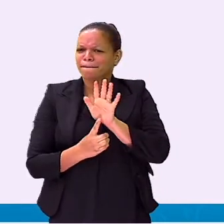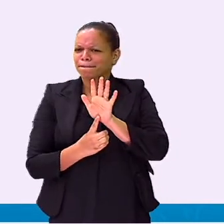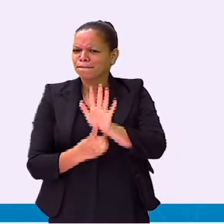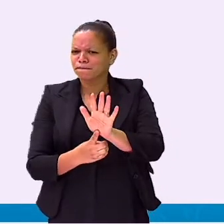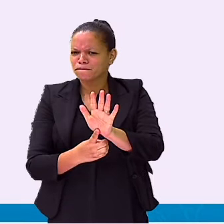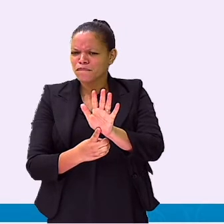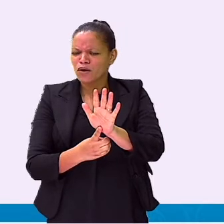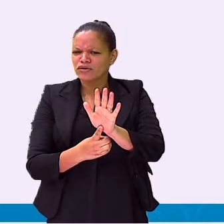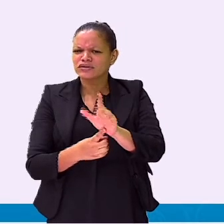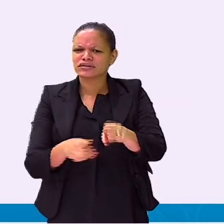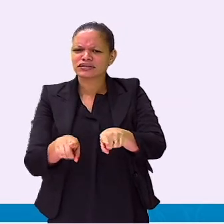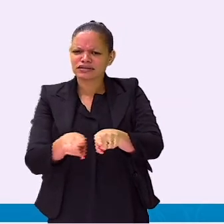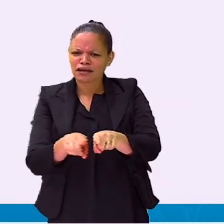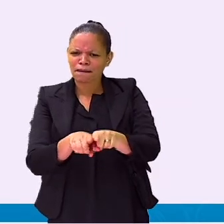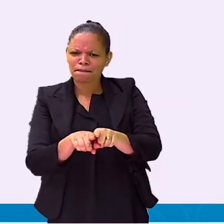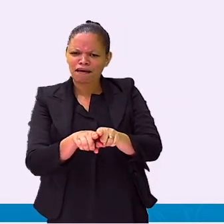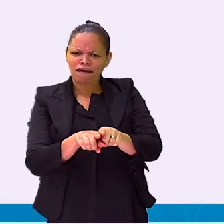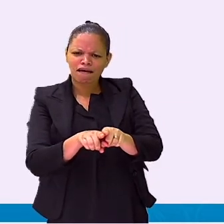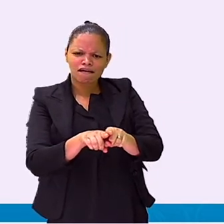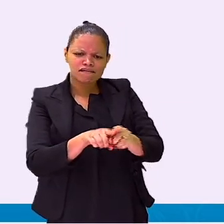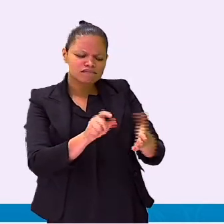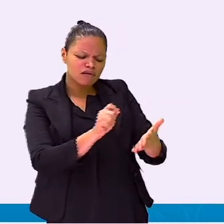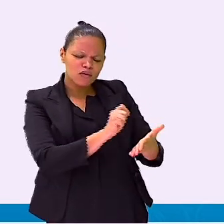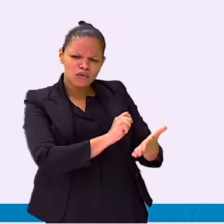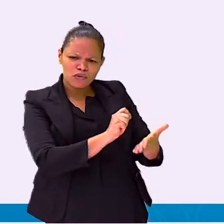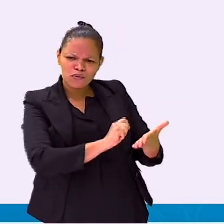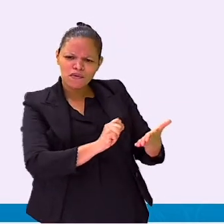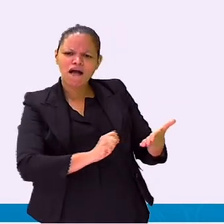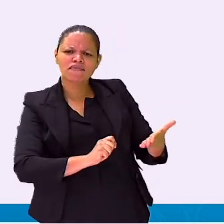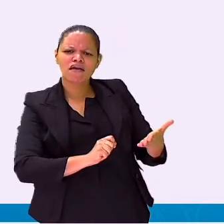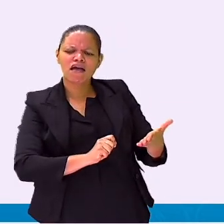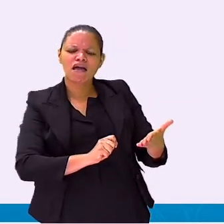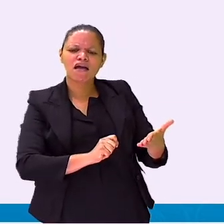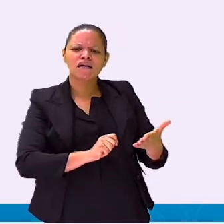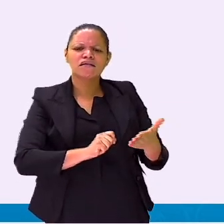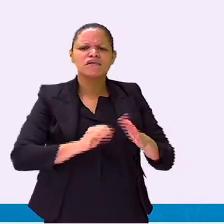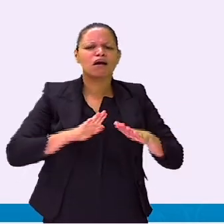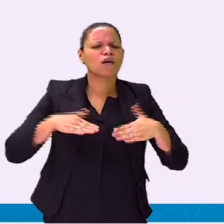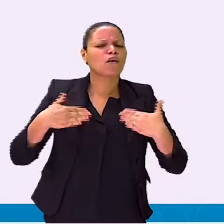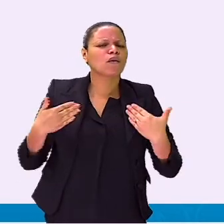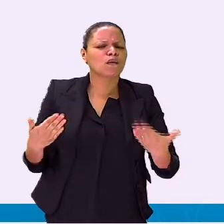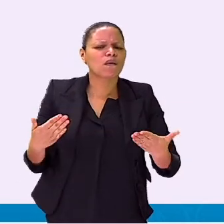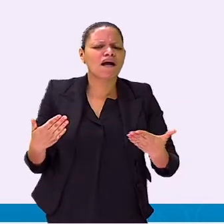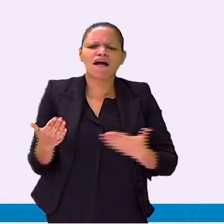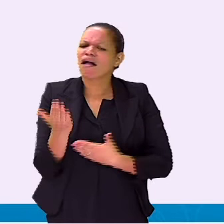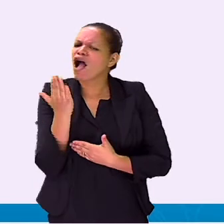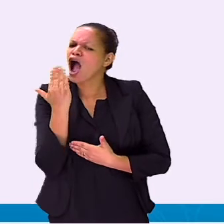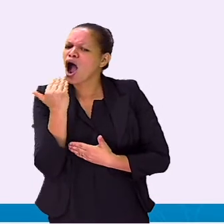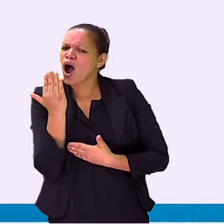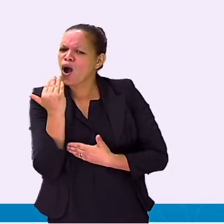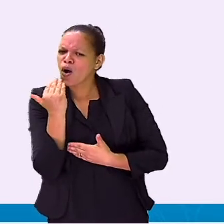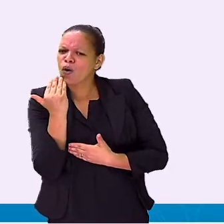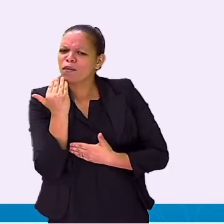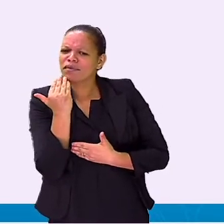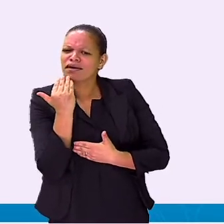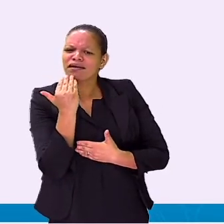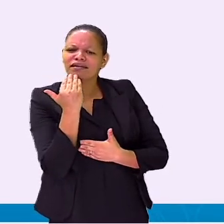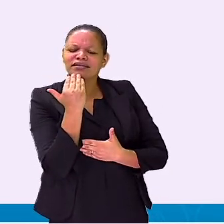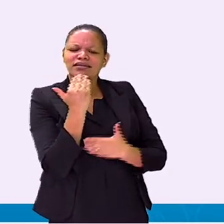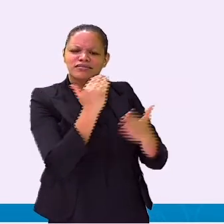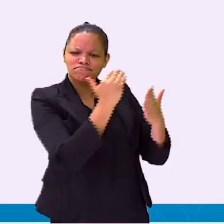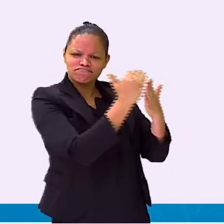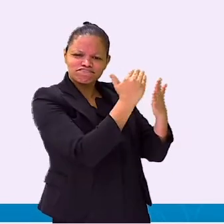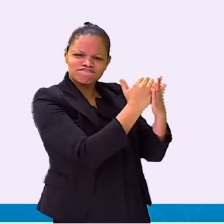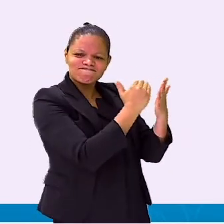fazem parte da tradição mineira e escreva-os. Essa questão, ela é pessoal. Você pode